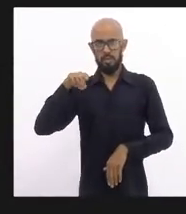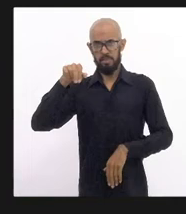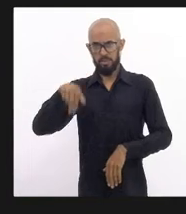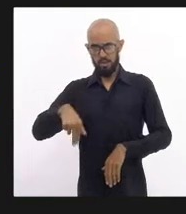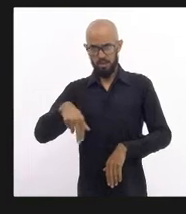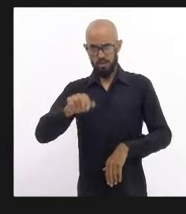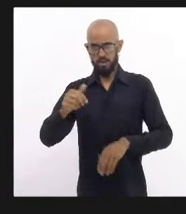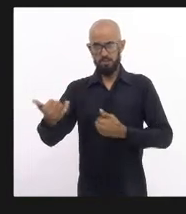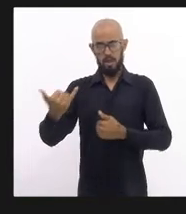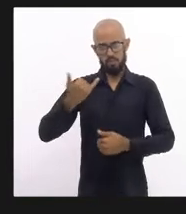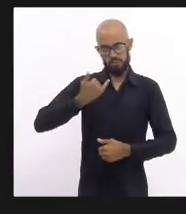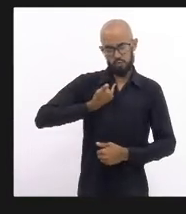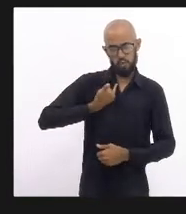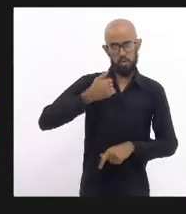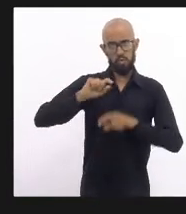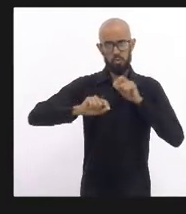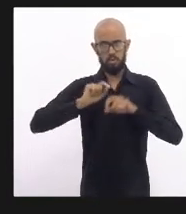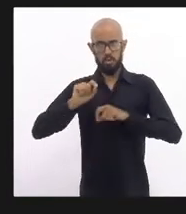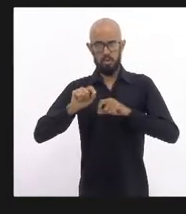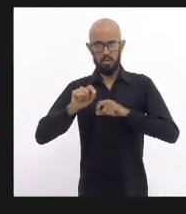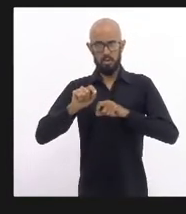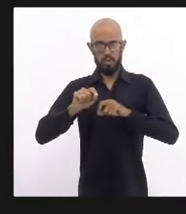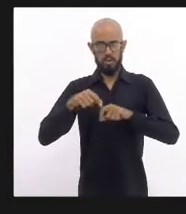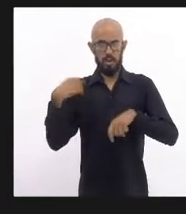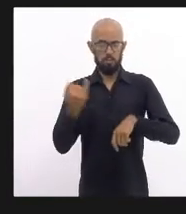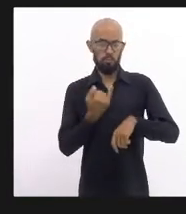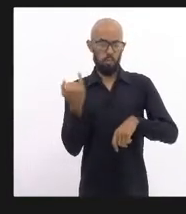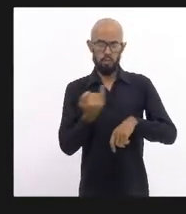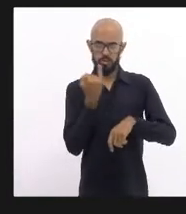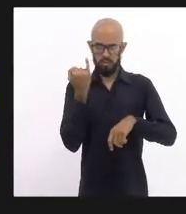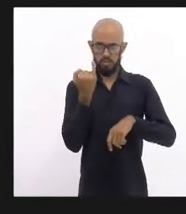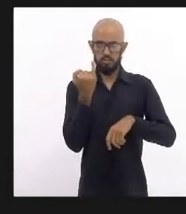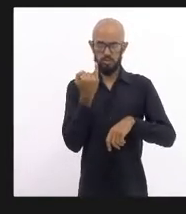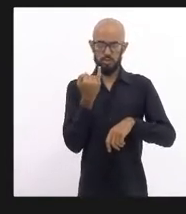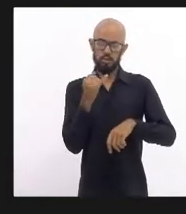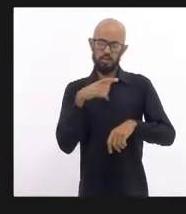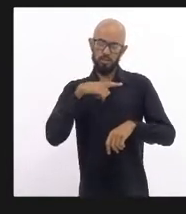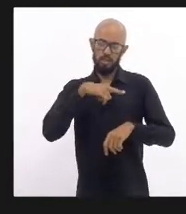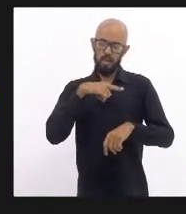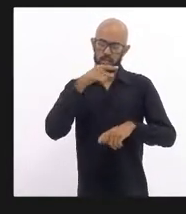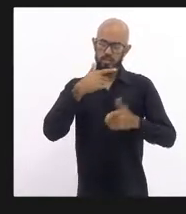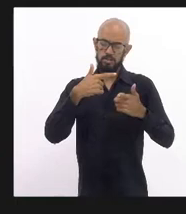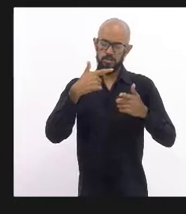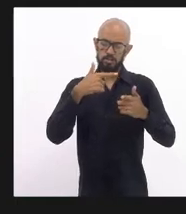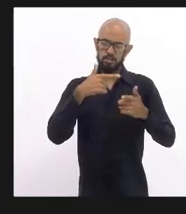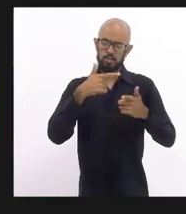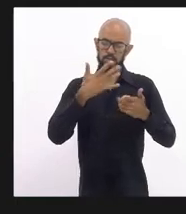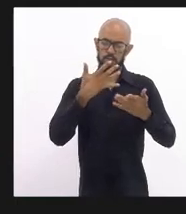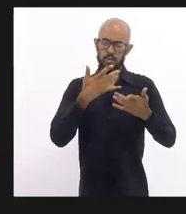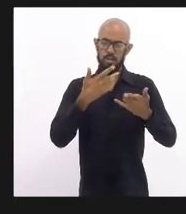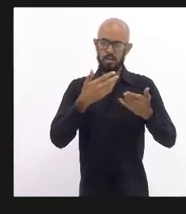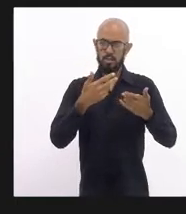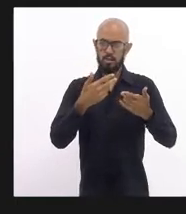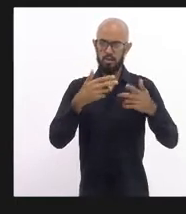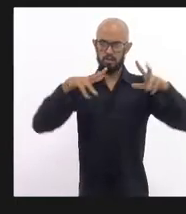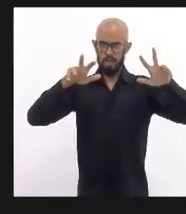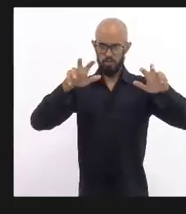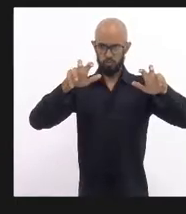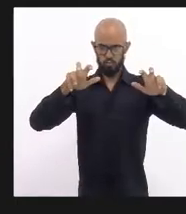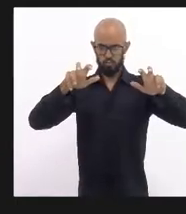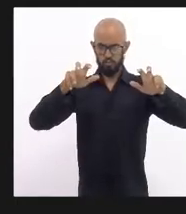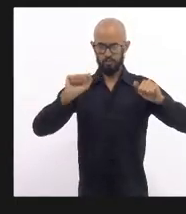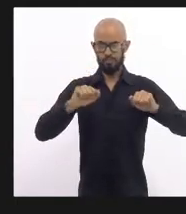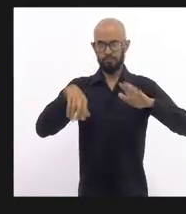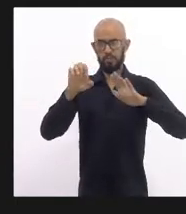autora do projeto, a importância por ela defendida nessa questão. A emenda é de autoria